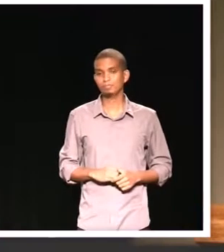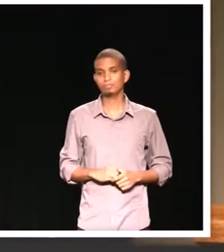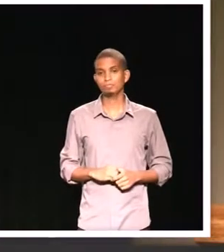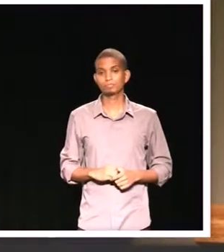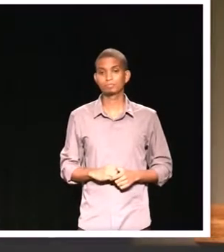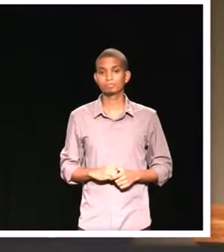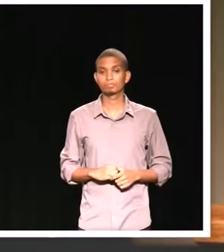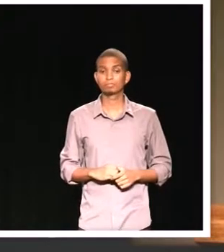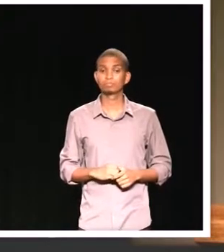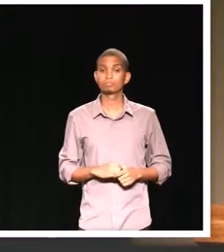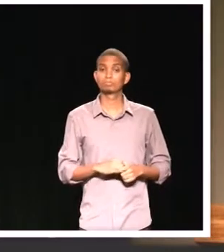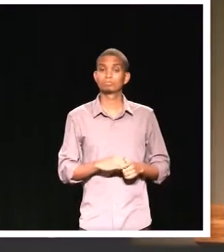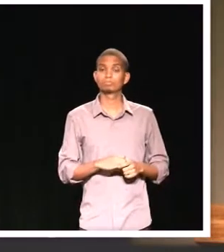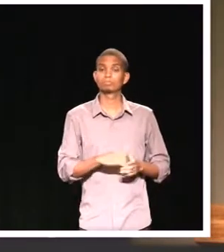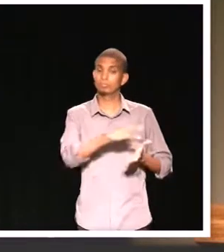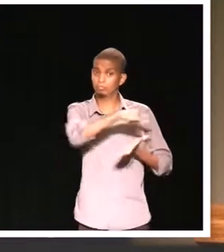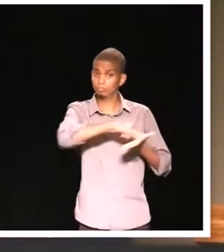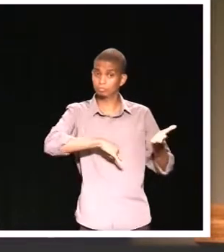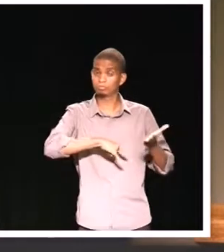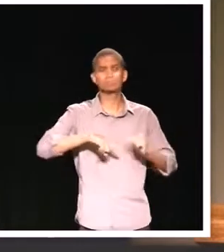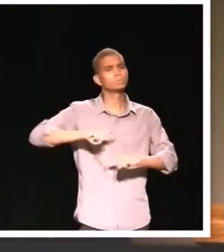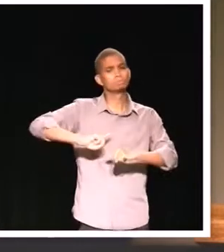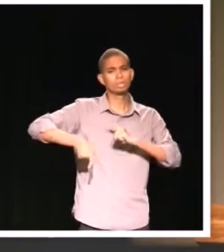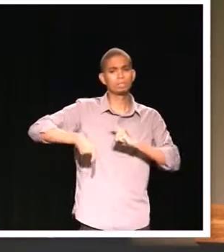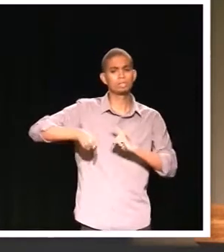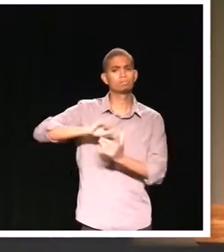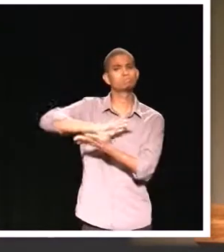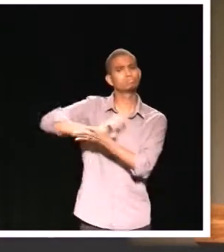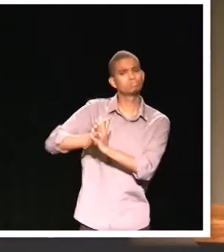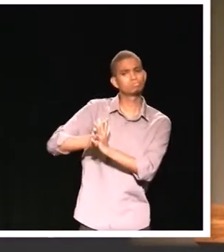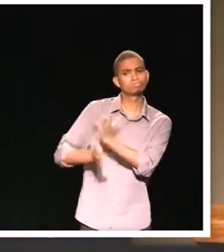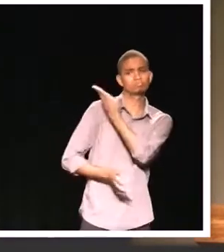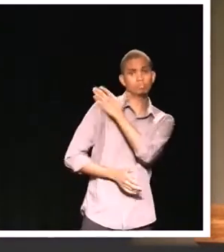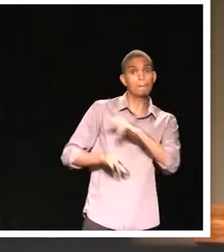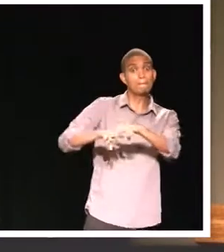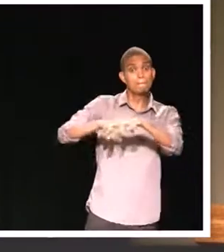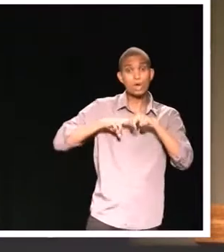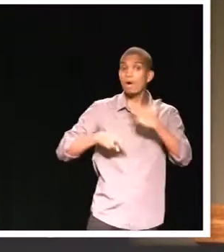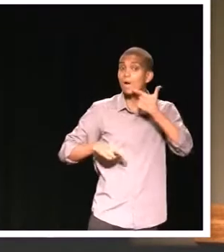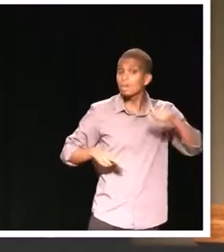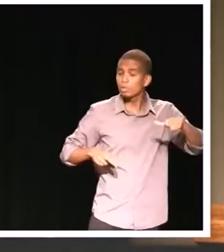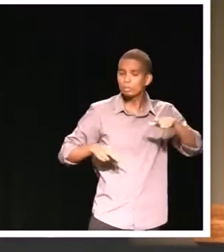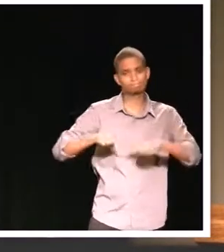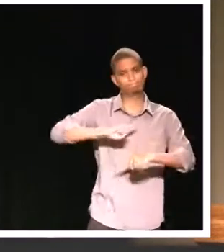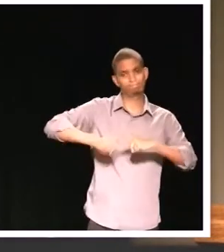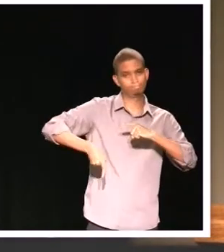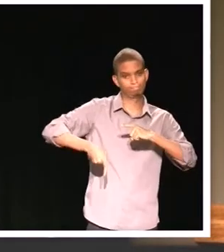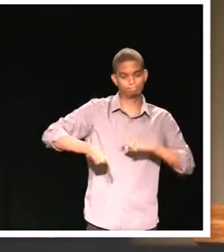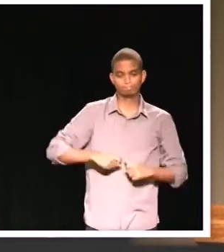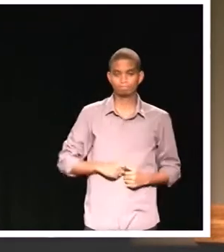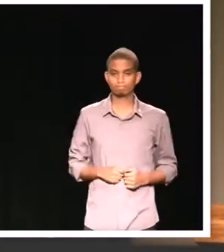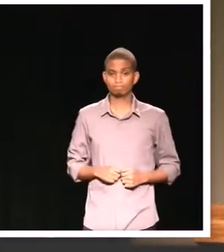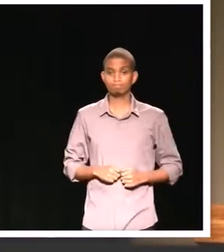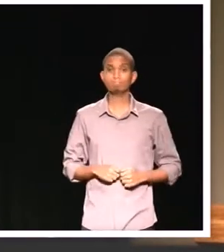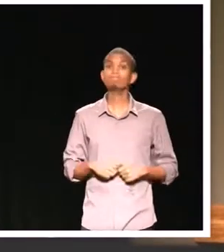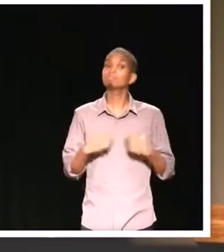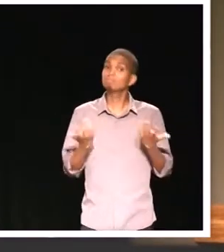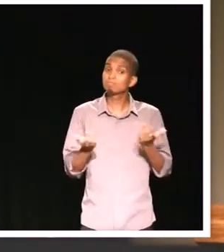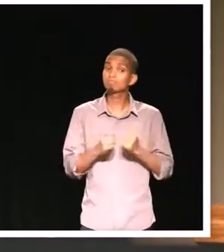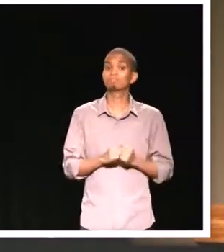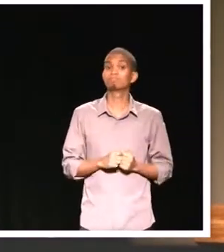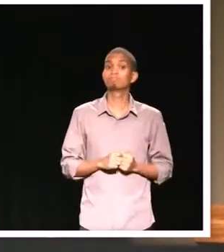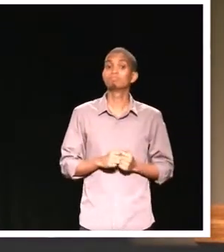Esses documentos proíbem a discriminação por causa de língua. Quer dizer, é